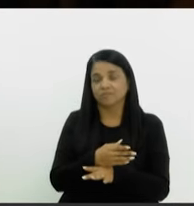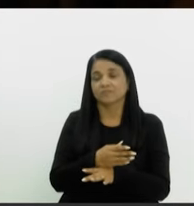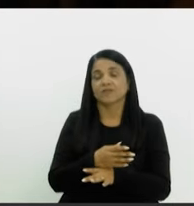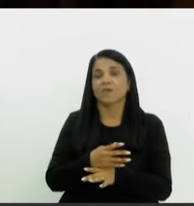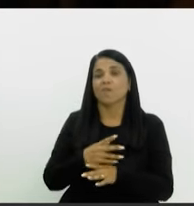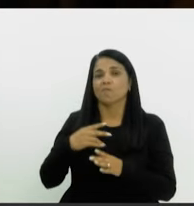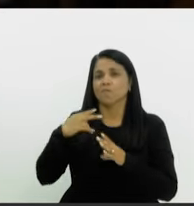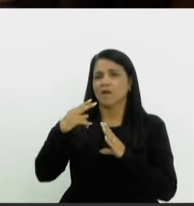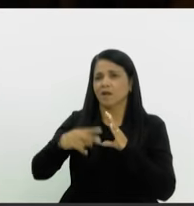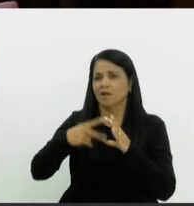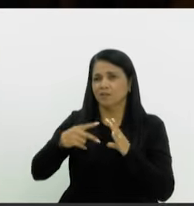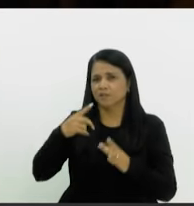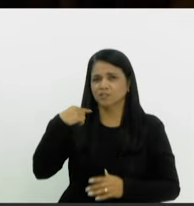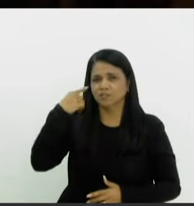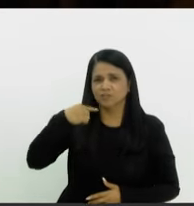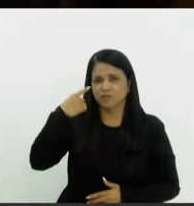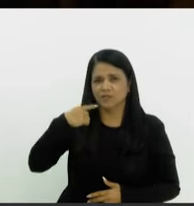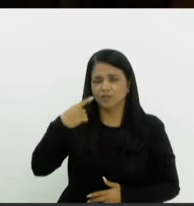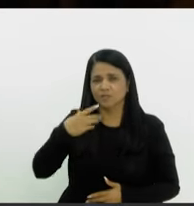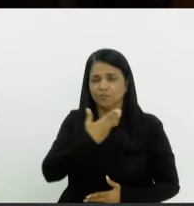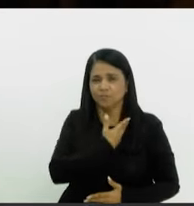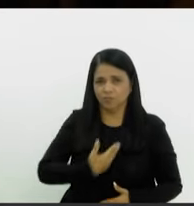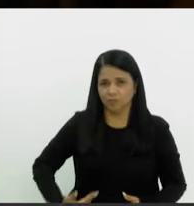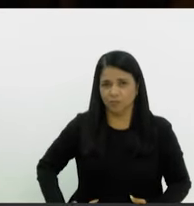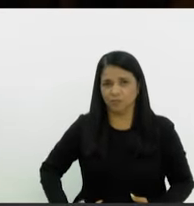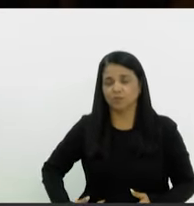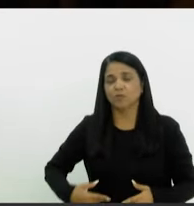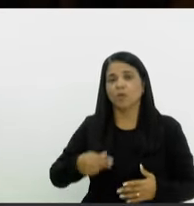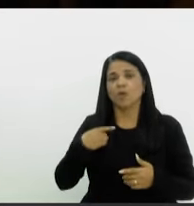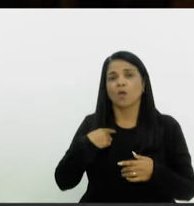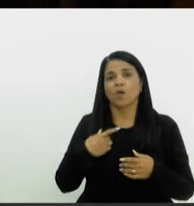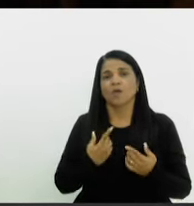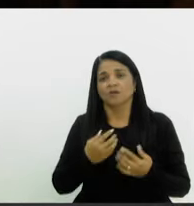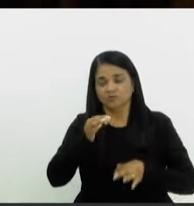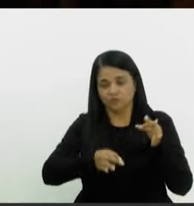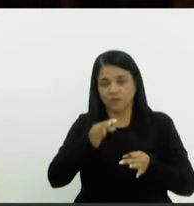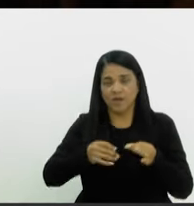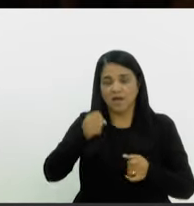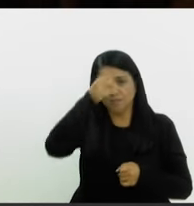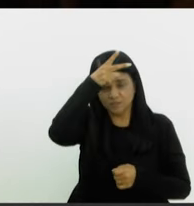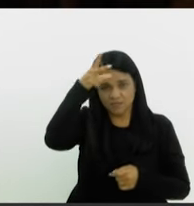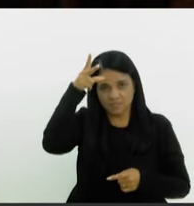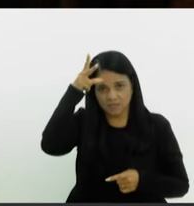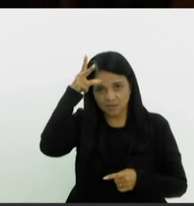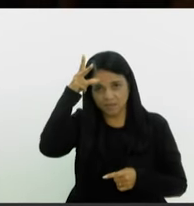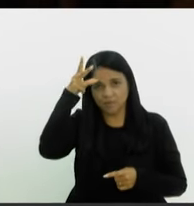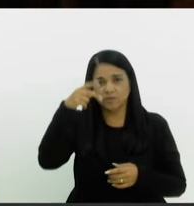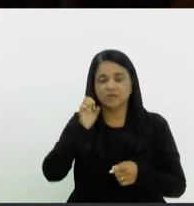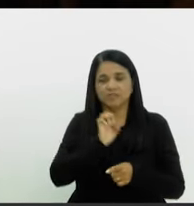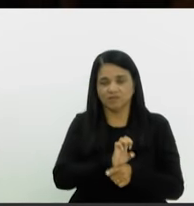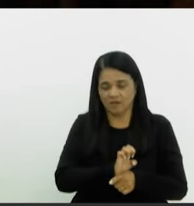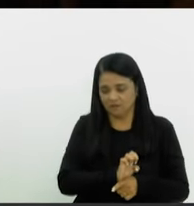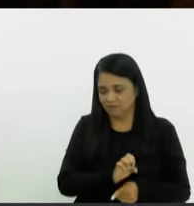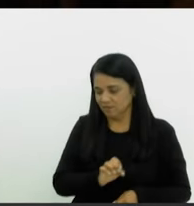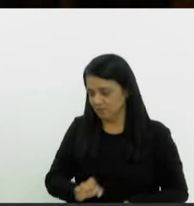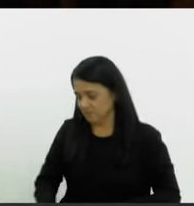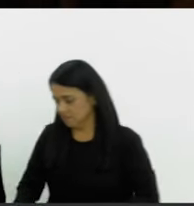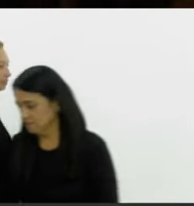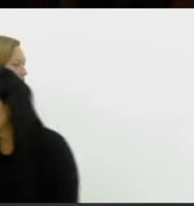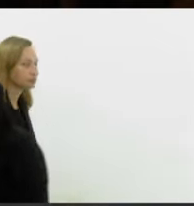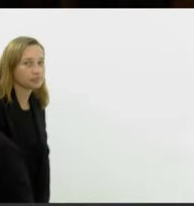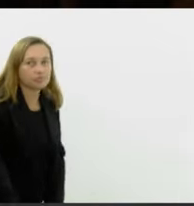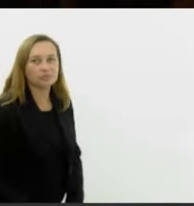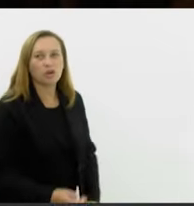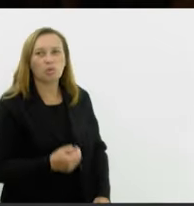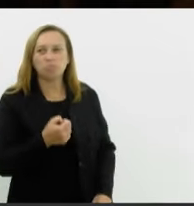público fui julgar as causas ali contra município contra o estado e eu achei bom eu vou ter pouca questão